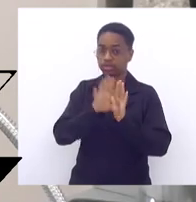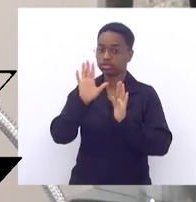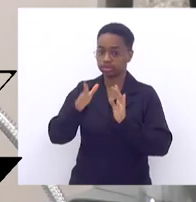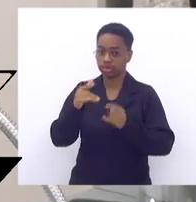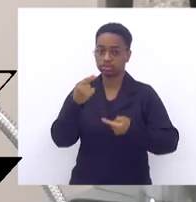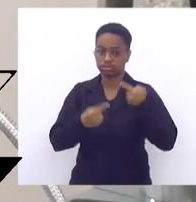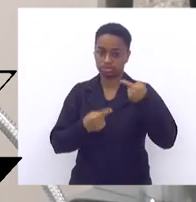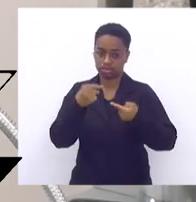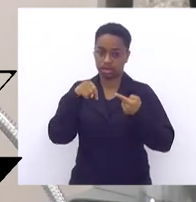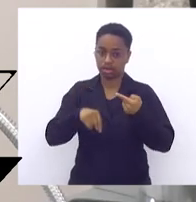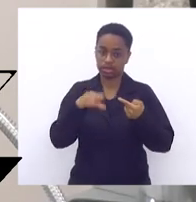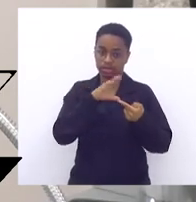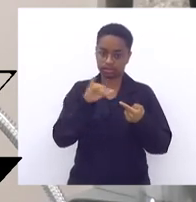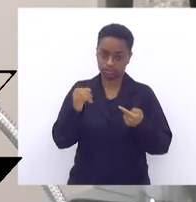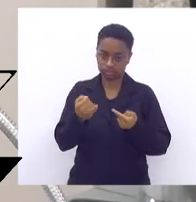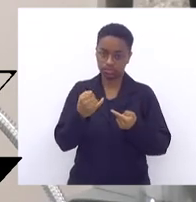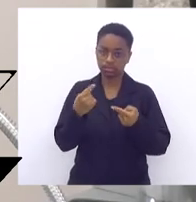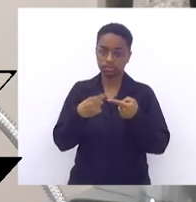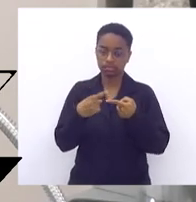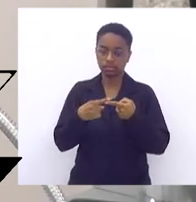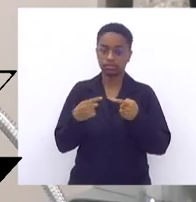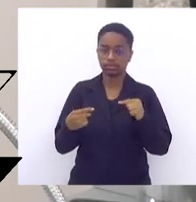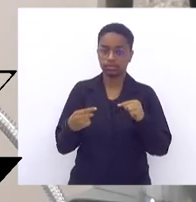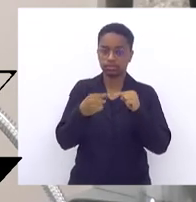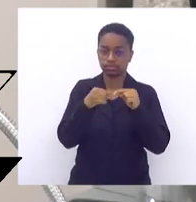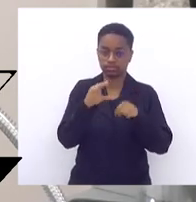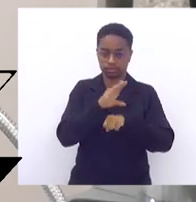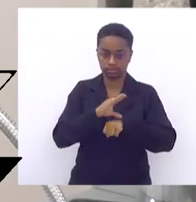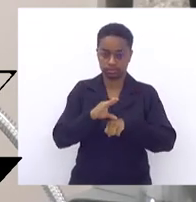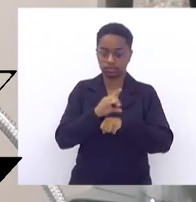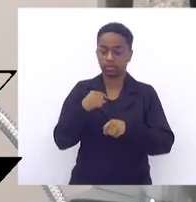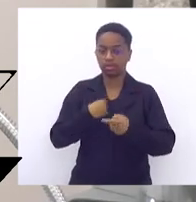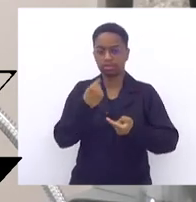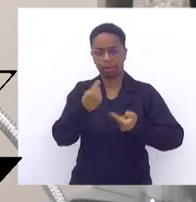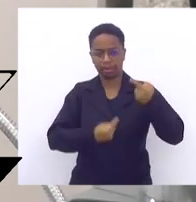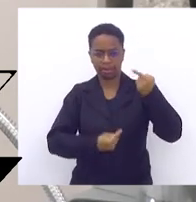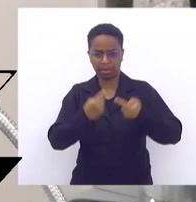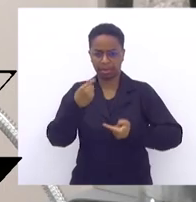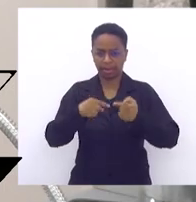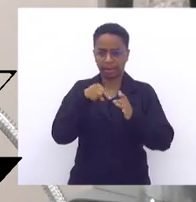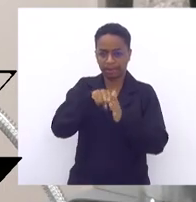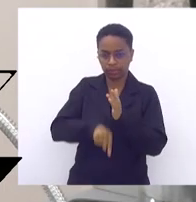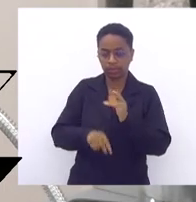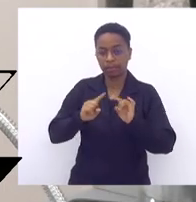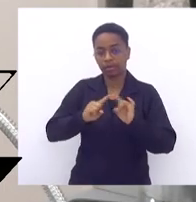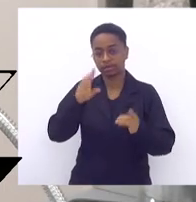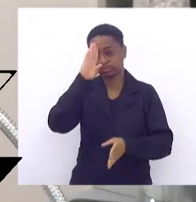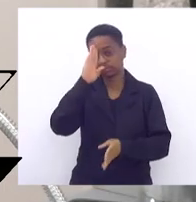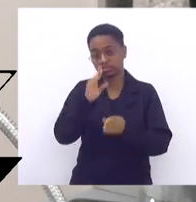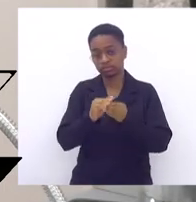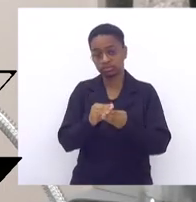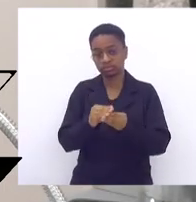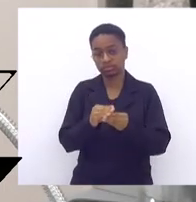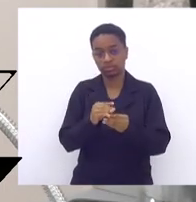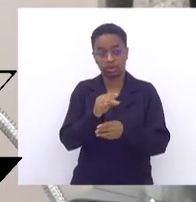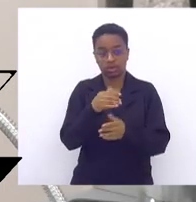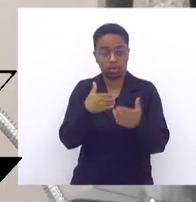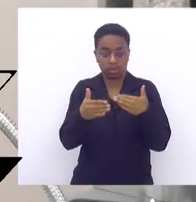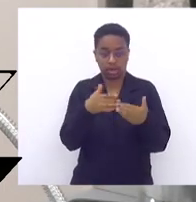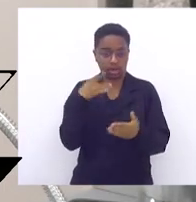CCJ pela constitucionalidade. É isso que eu estou dizendo. Chegamos a uma profunda discussão meritória, mas também chegamos ao entendimento que, ou seja, cabe a qualquer